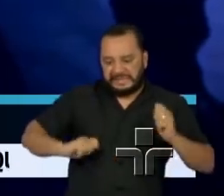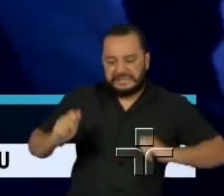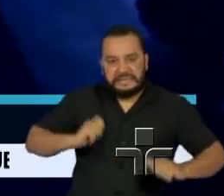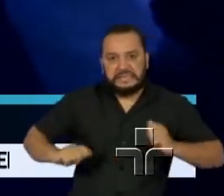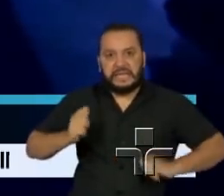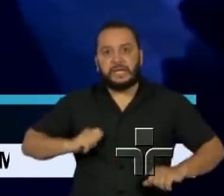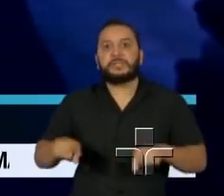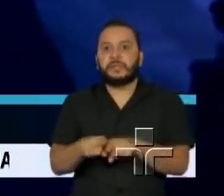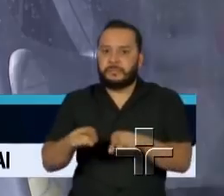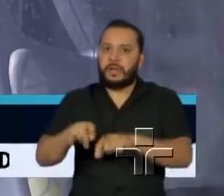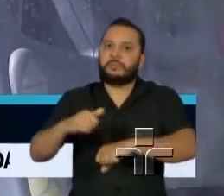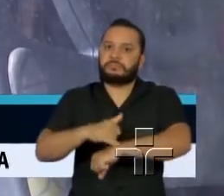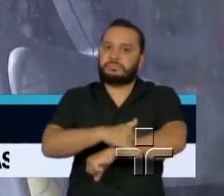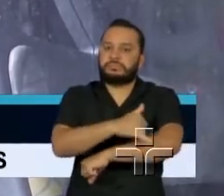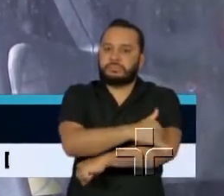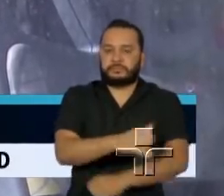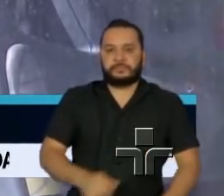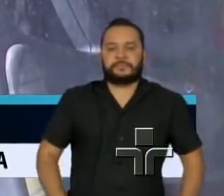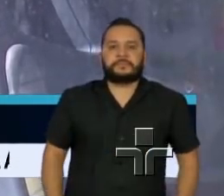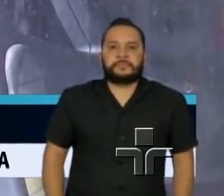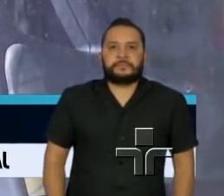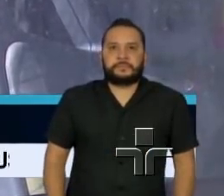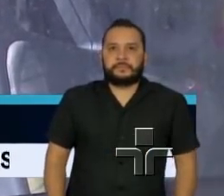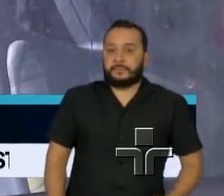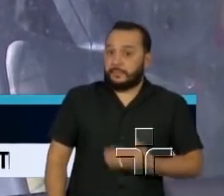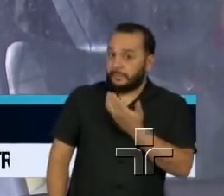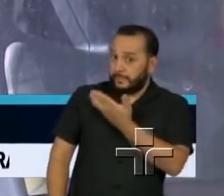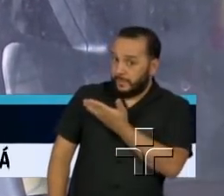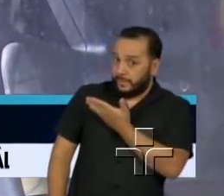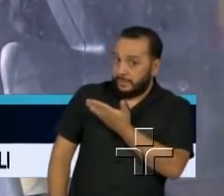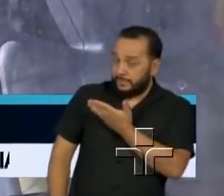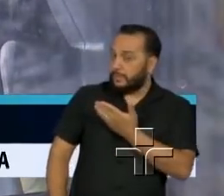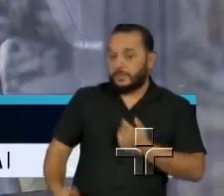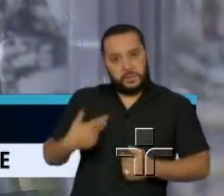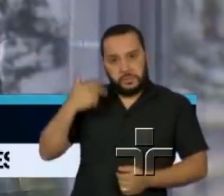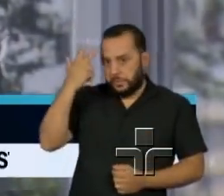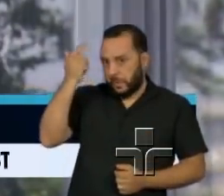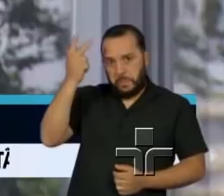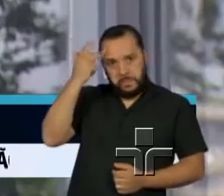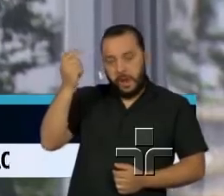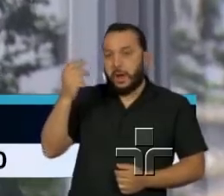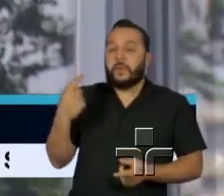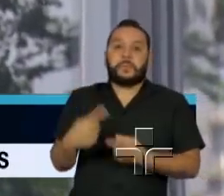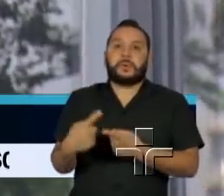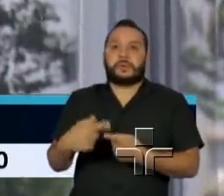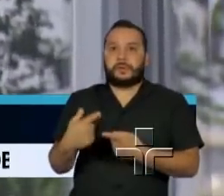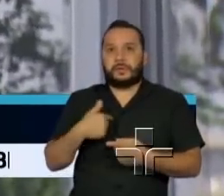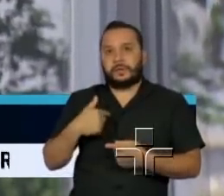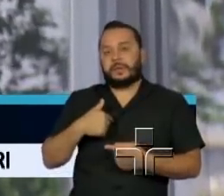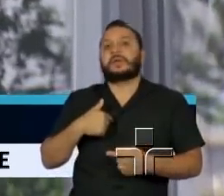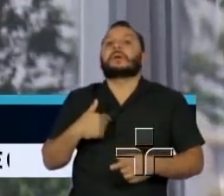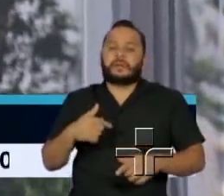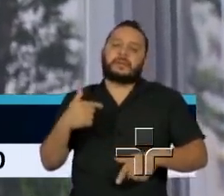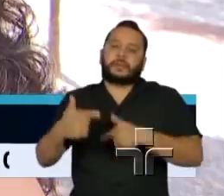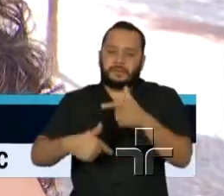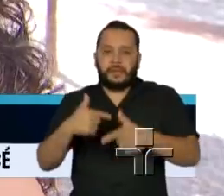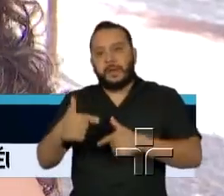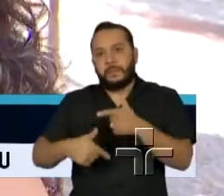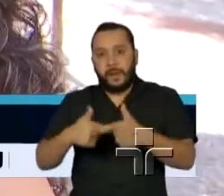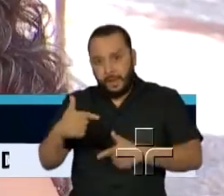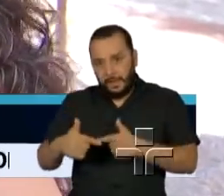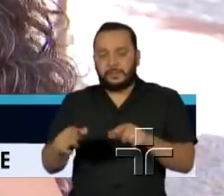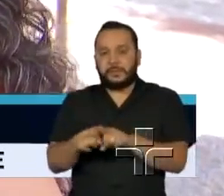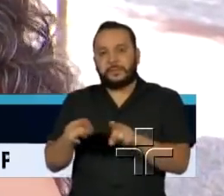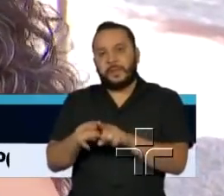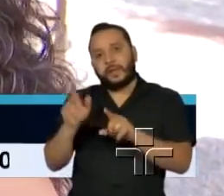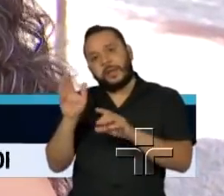a obesidade. Esse tipo de cena é frequente depois desses tipos de noite. Eu fico